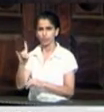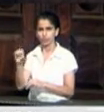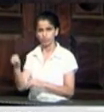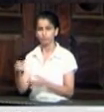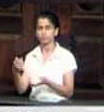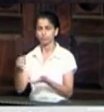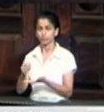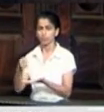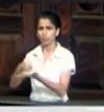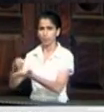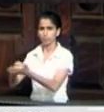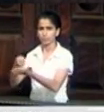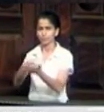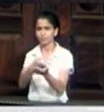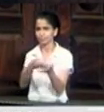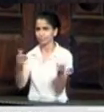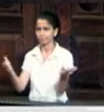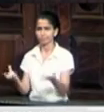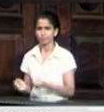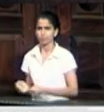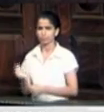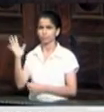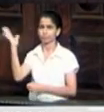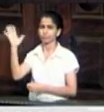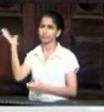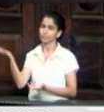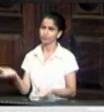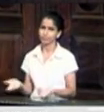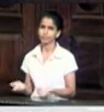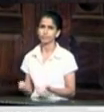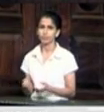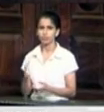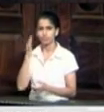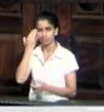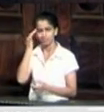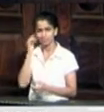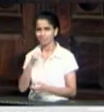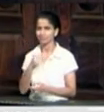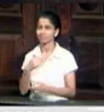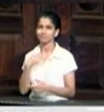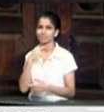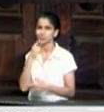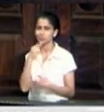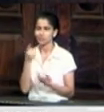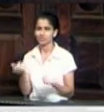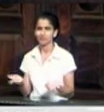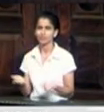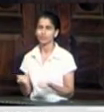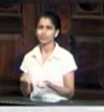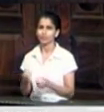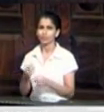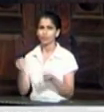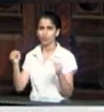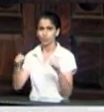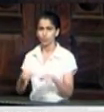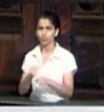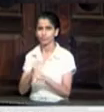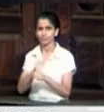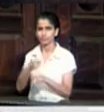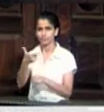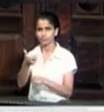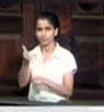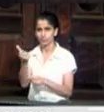ainda entender é que a realidade de 2016 não é mais